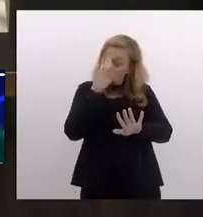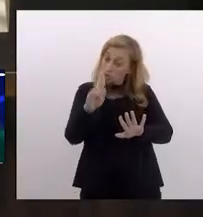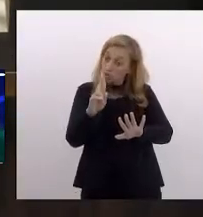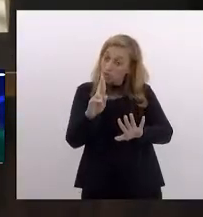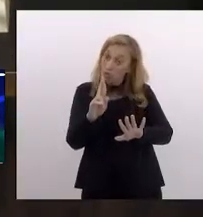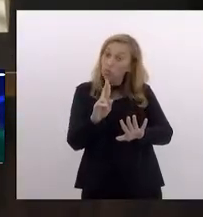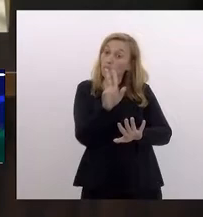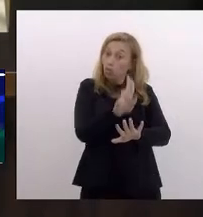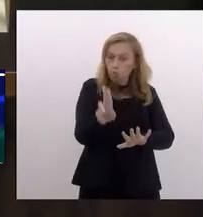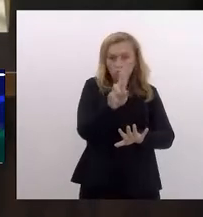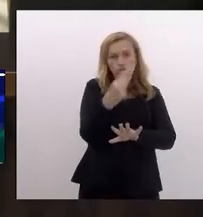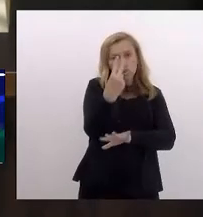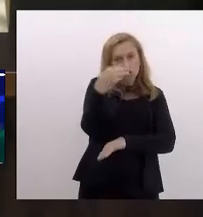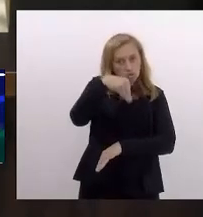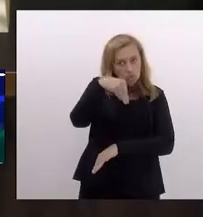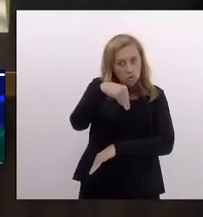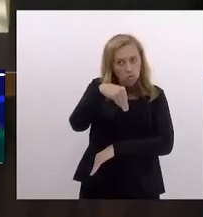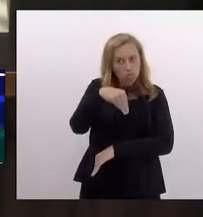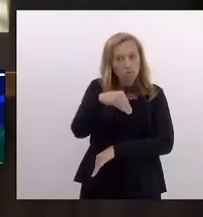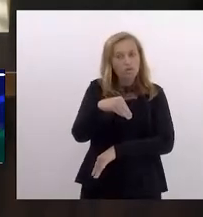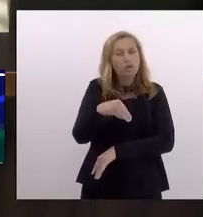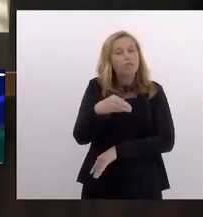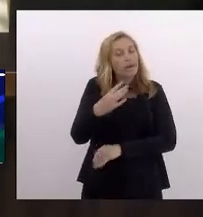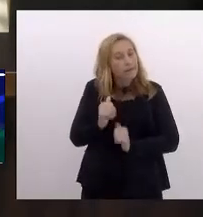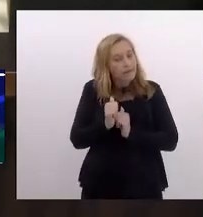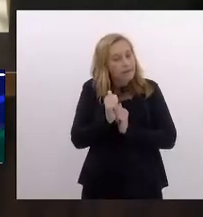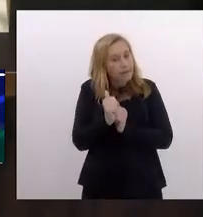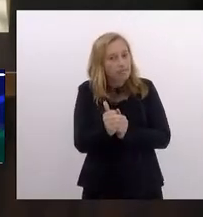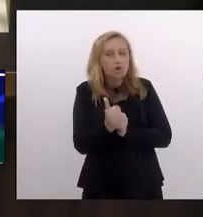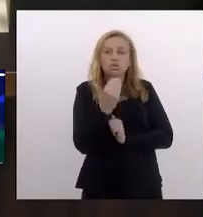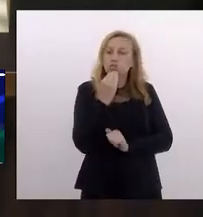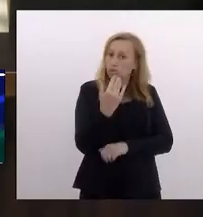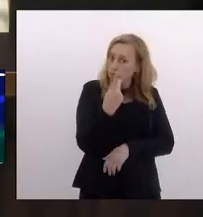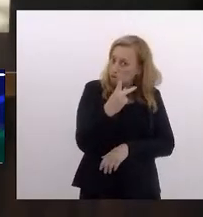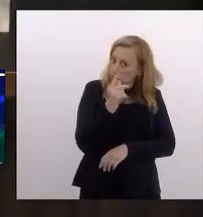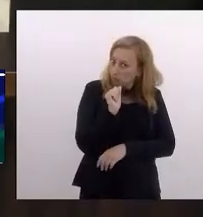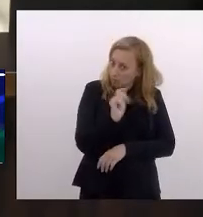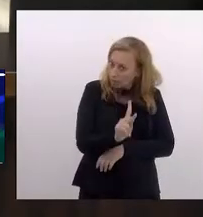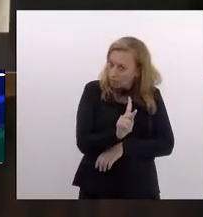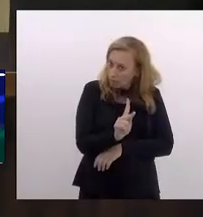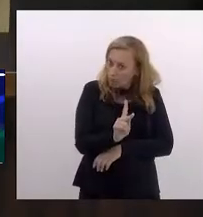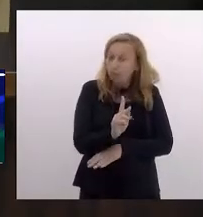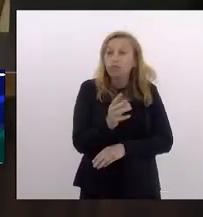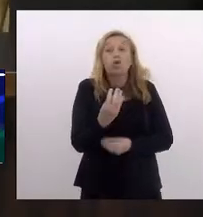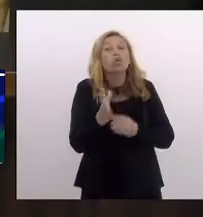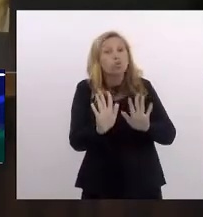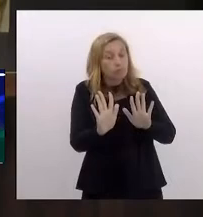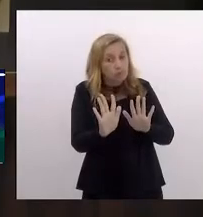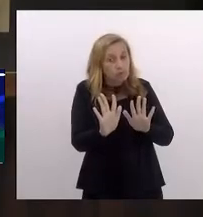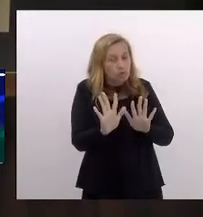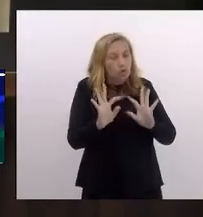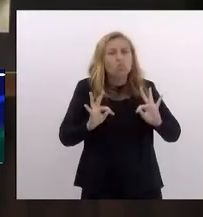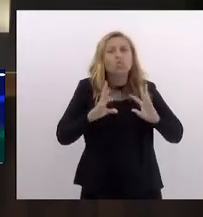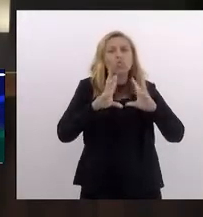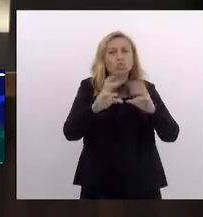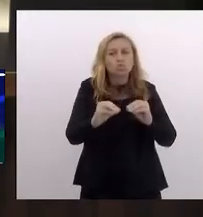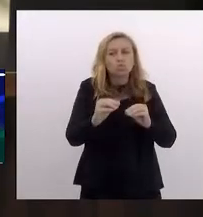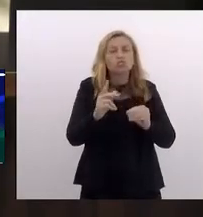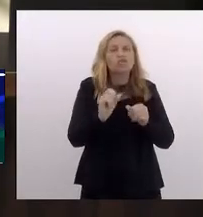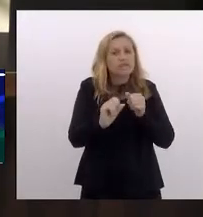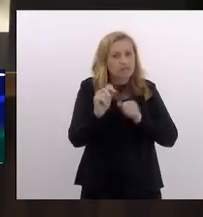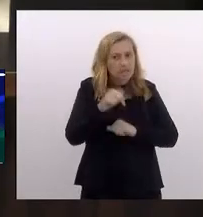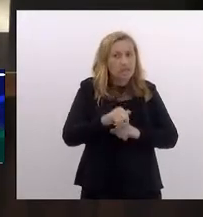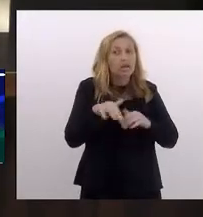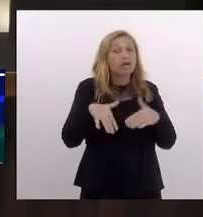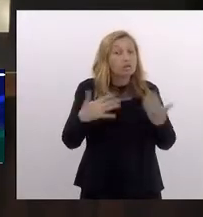hoje dois minutos apenas tentar encaminhar o pedido de voz ele é só que como tudo que a gente faz